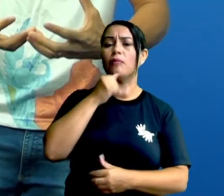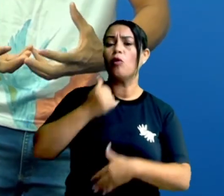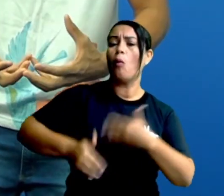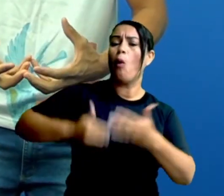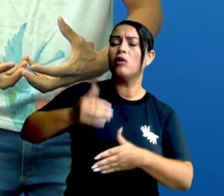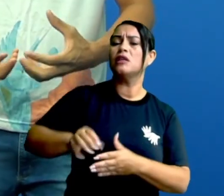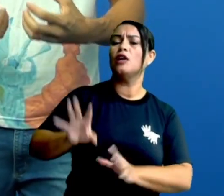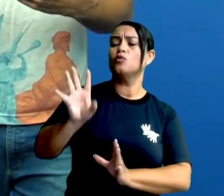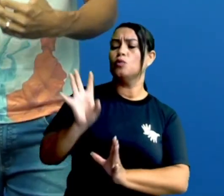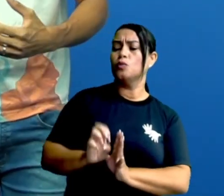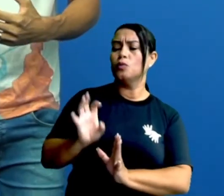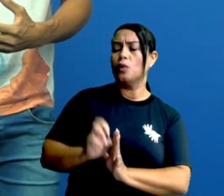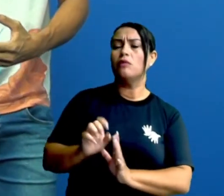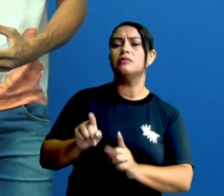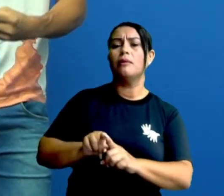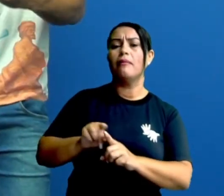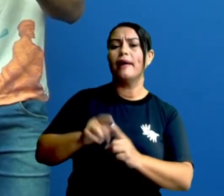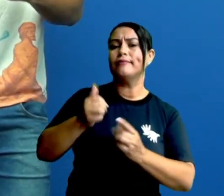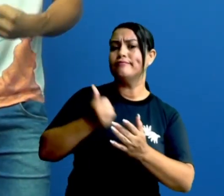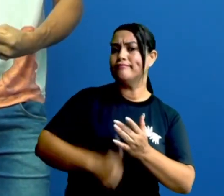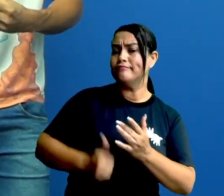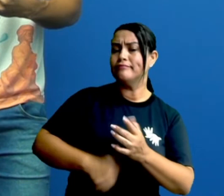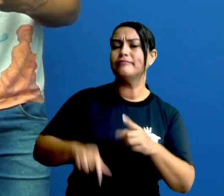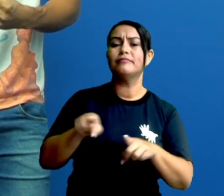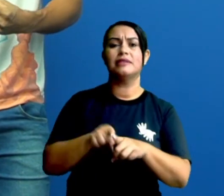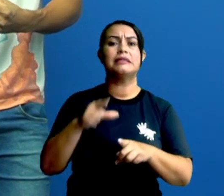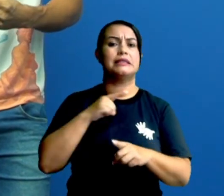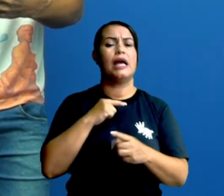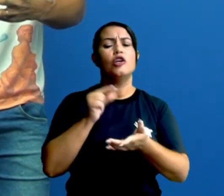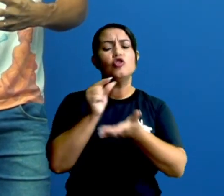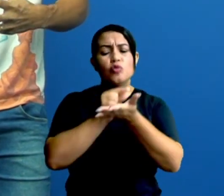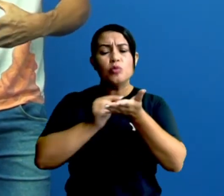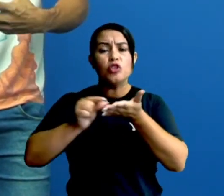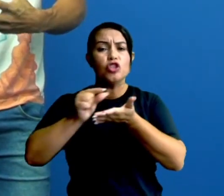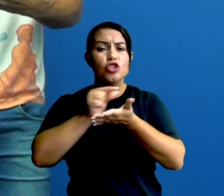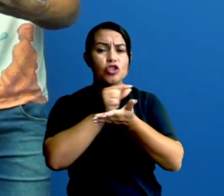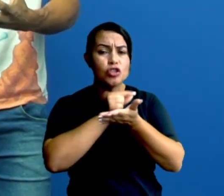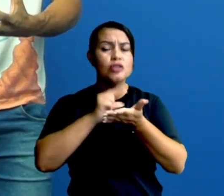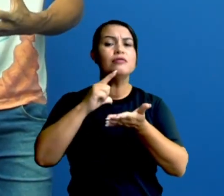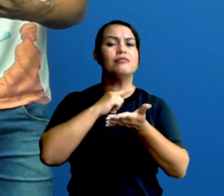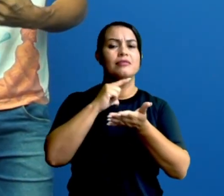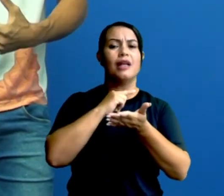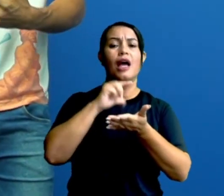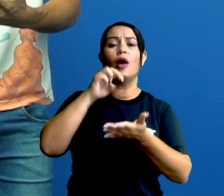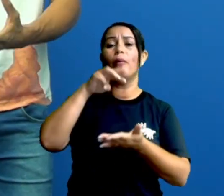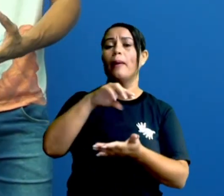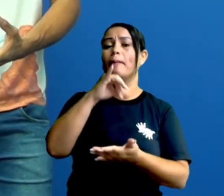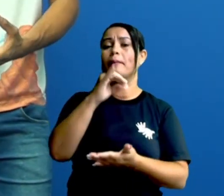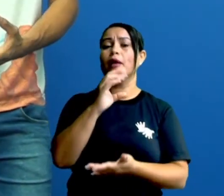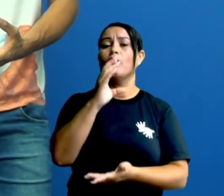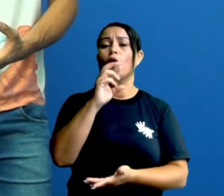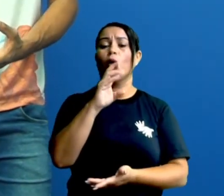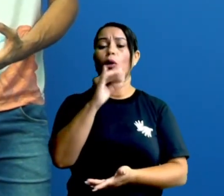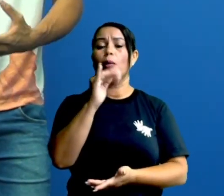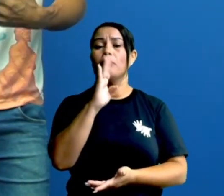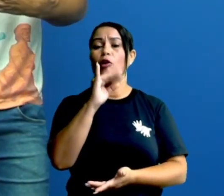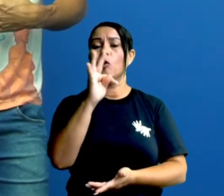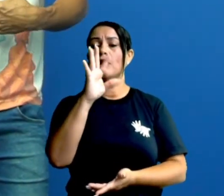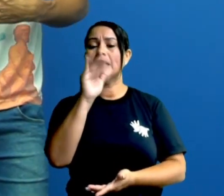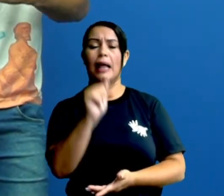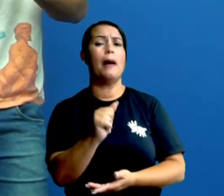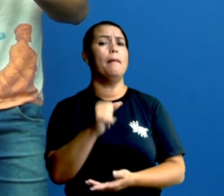processo digestivo, existem também micro-organismos. Existe uma microbiota muito importante, tá